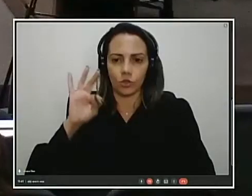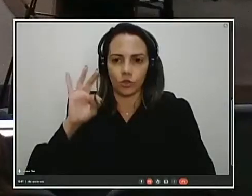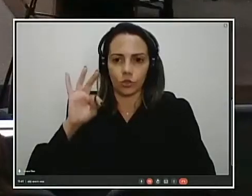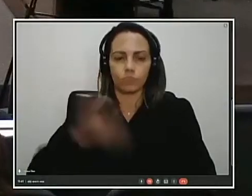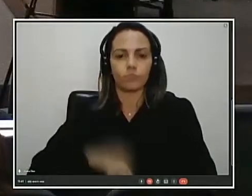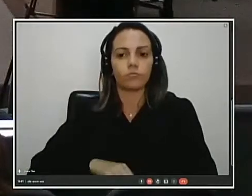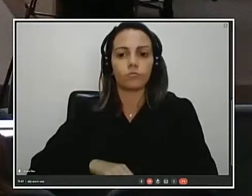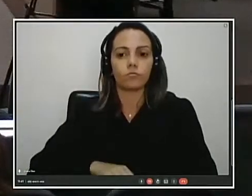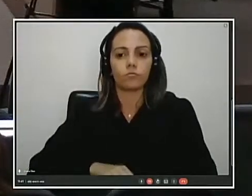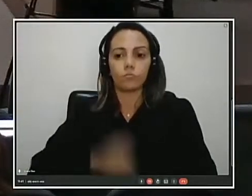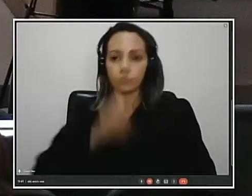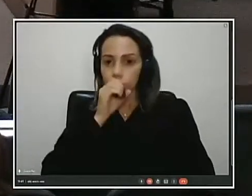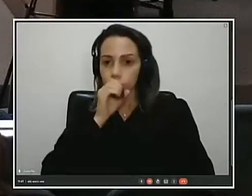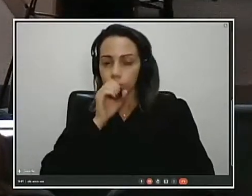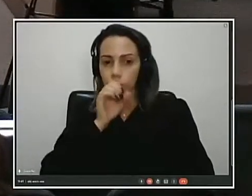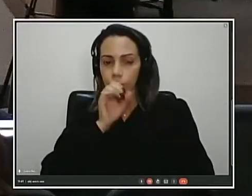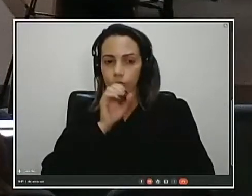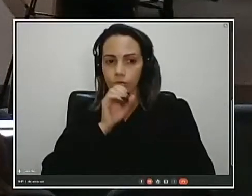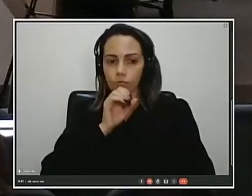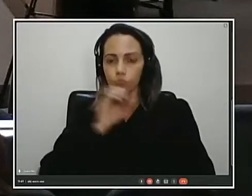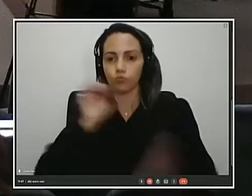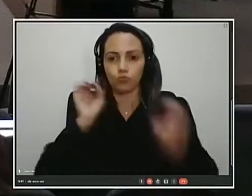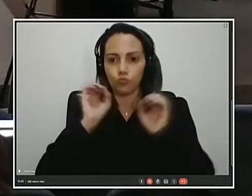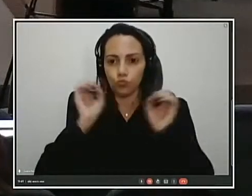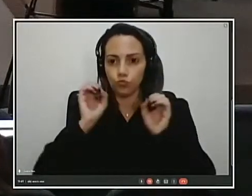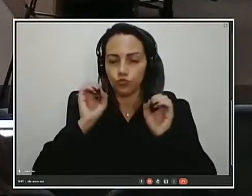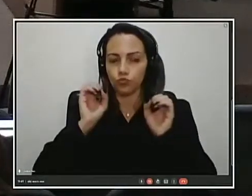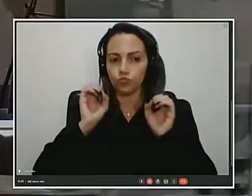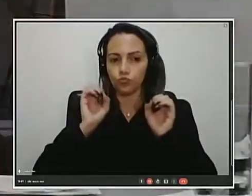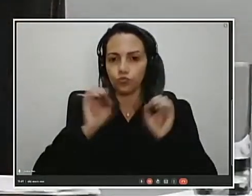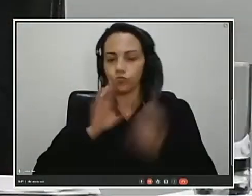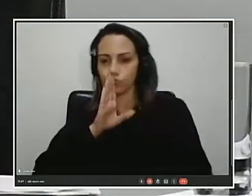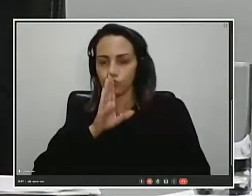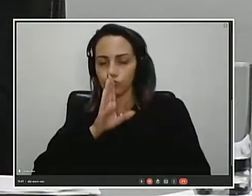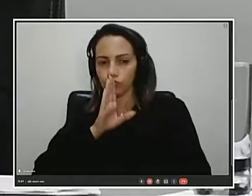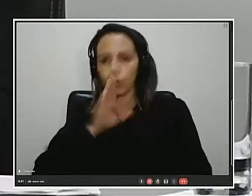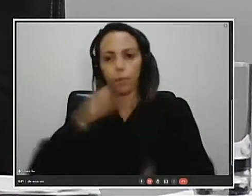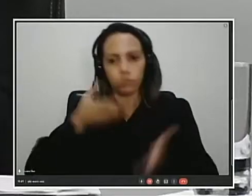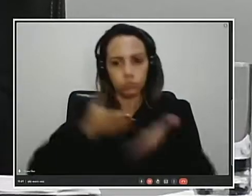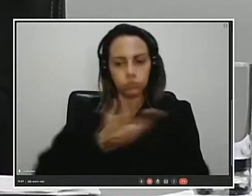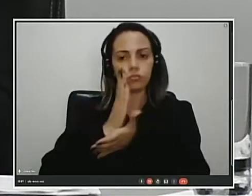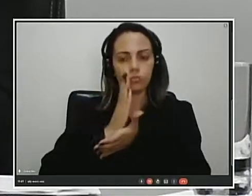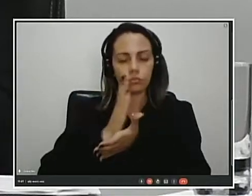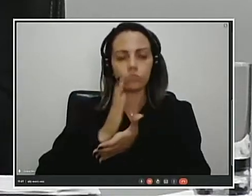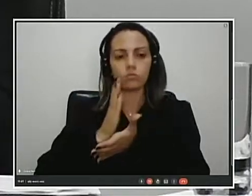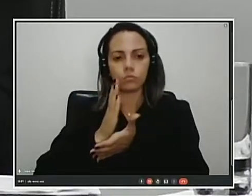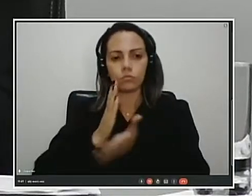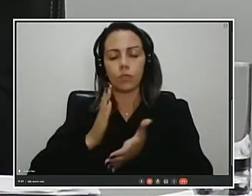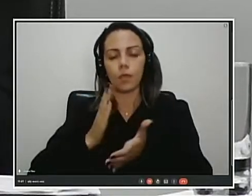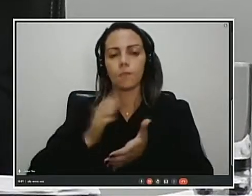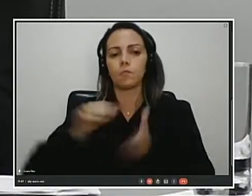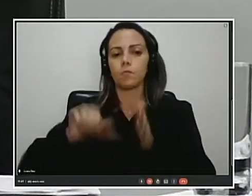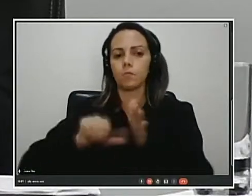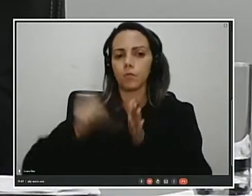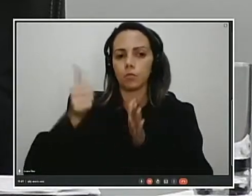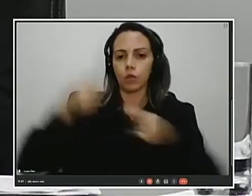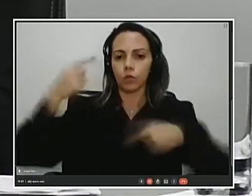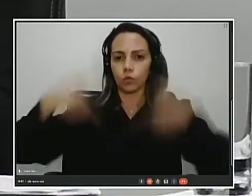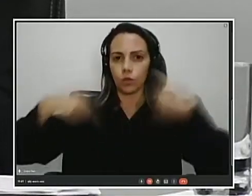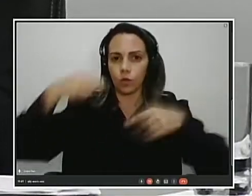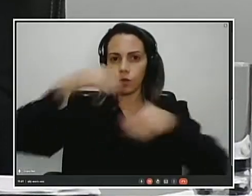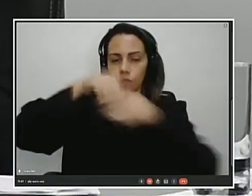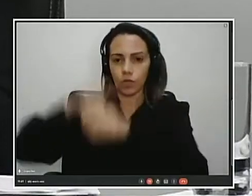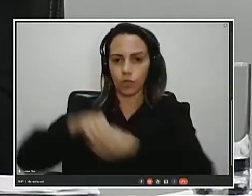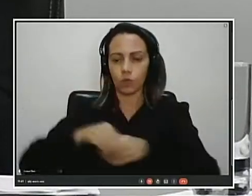votação, senhores vereadores que aprovam, permaneçam como estão. Aprovado em primeira discussão e votação o projeto de lei ordinária